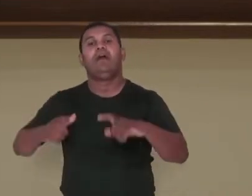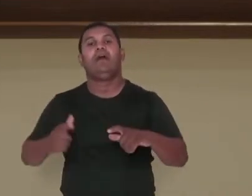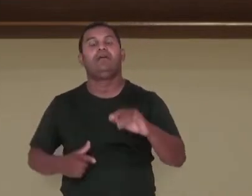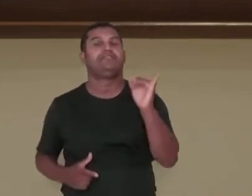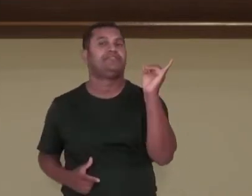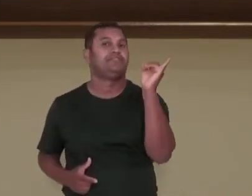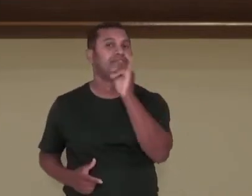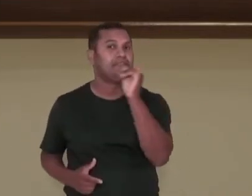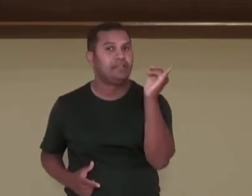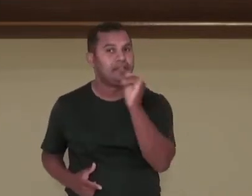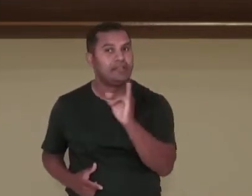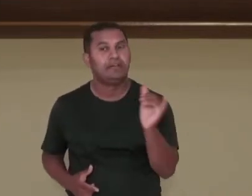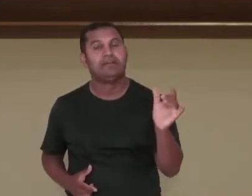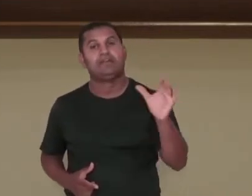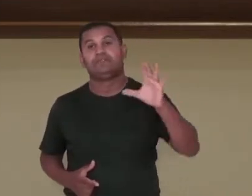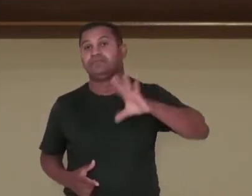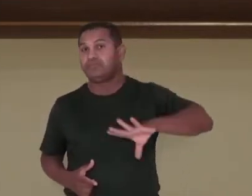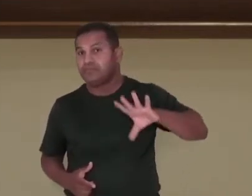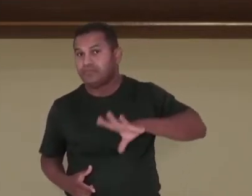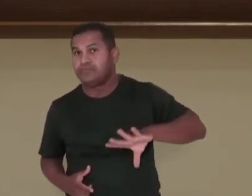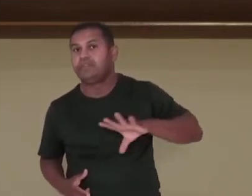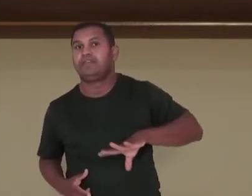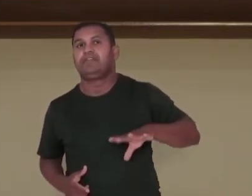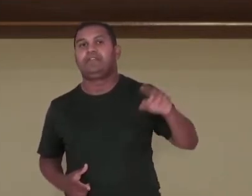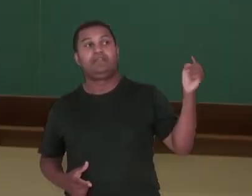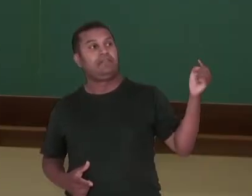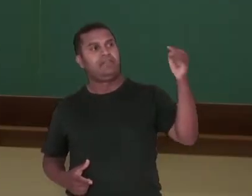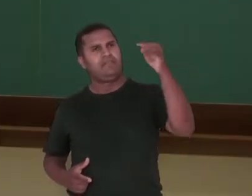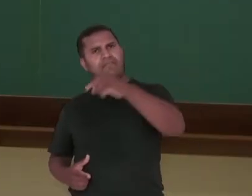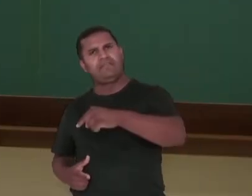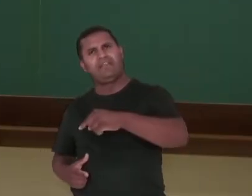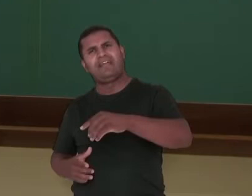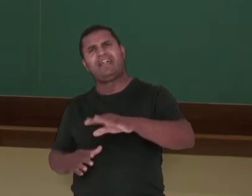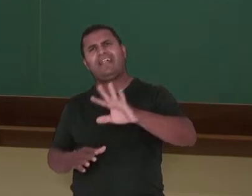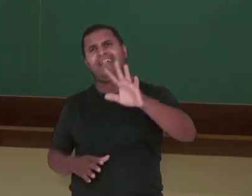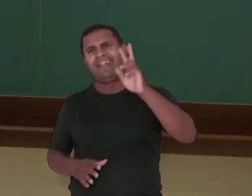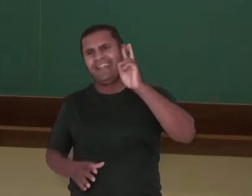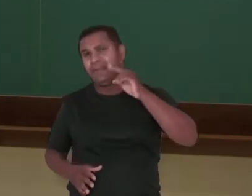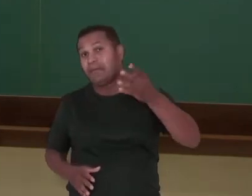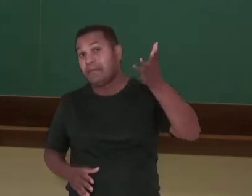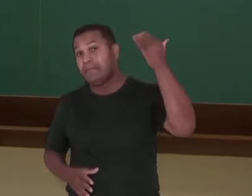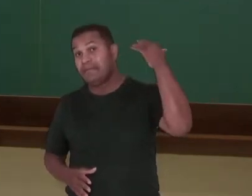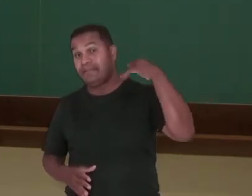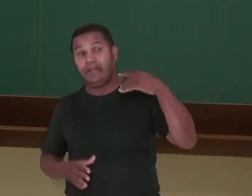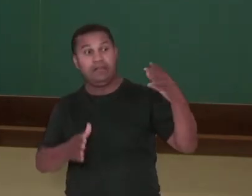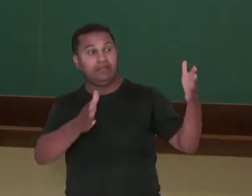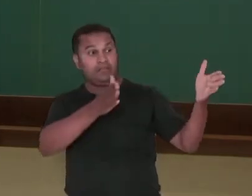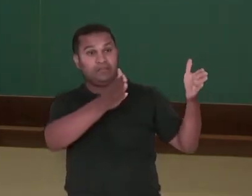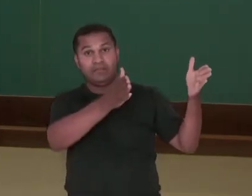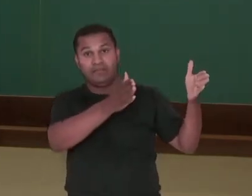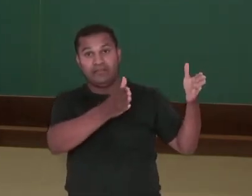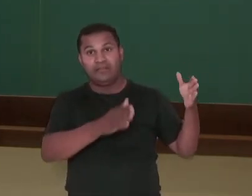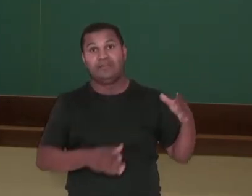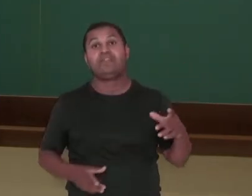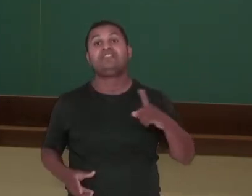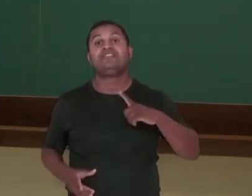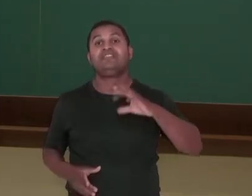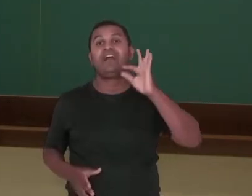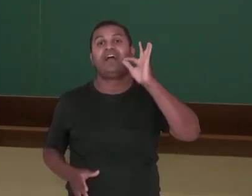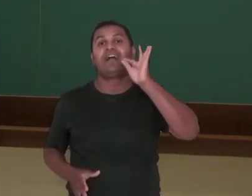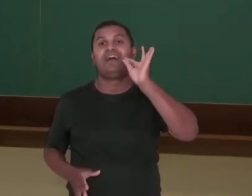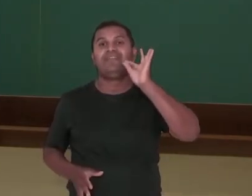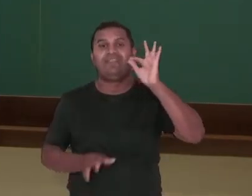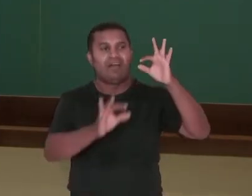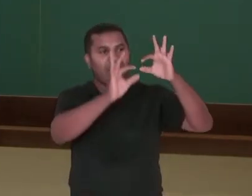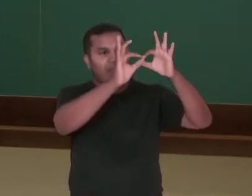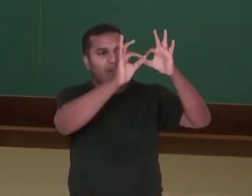prática econômica do café existia uma tentativa de uma política mesmo dos fazendeiros, né, dos barões do